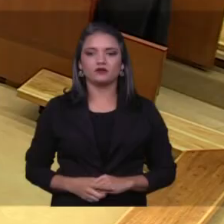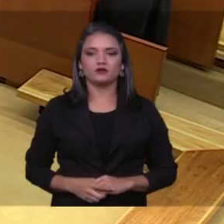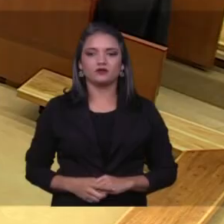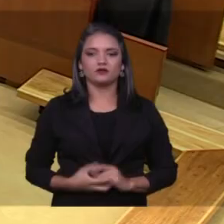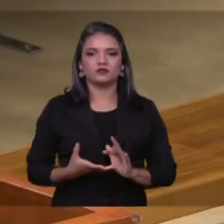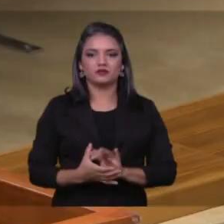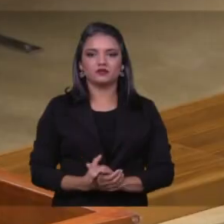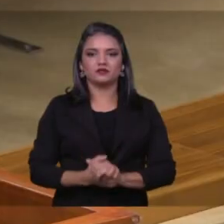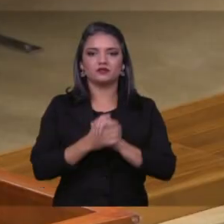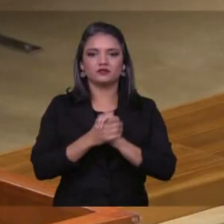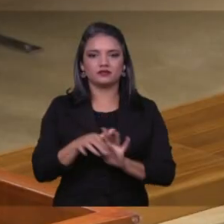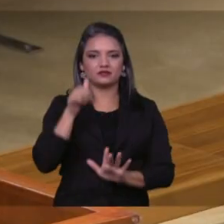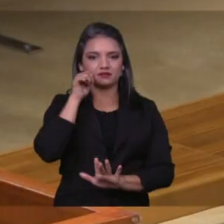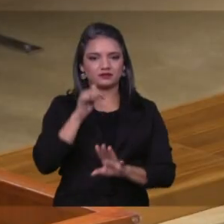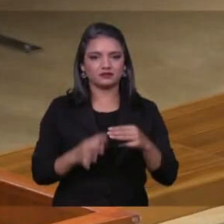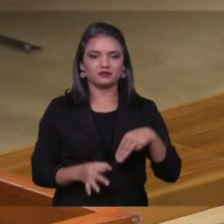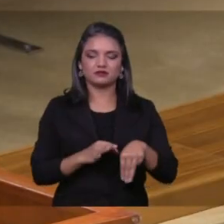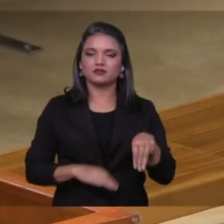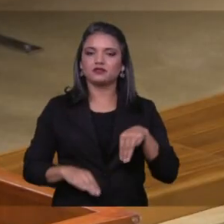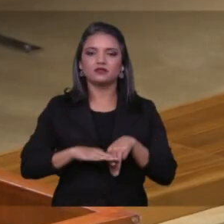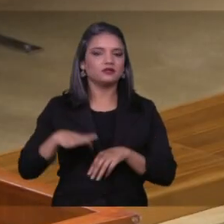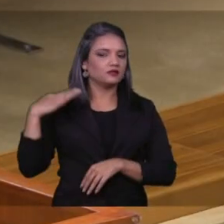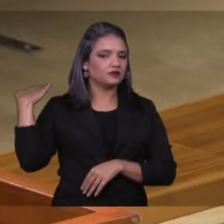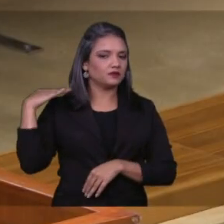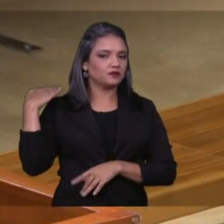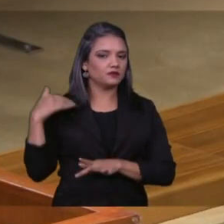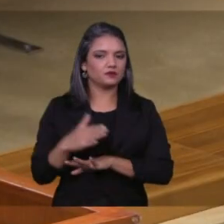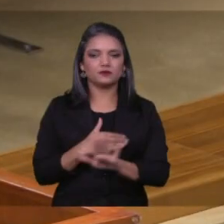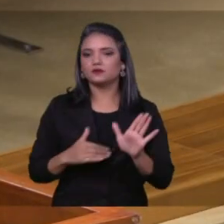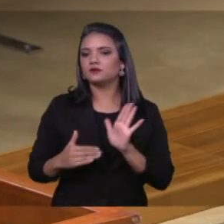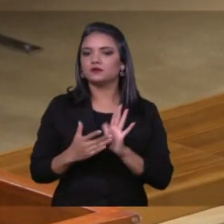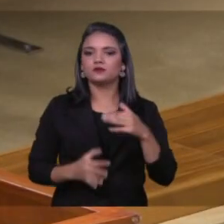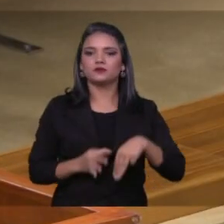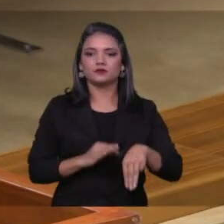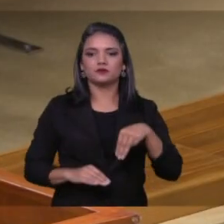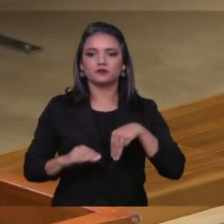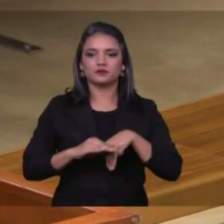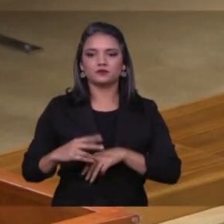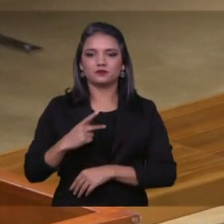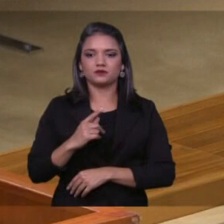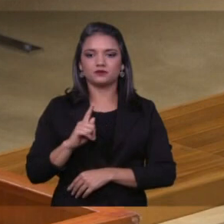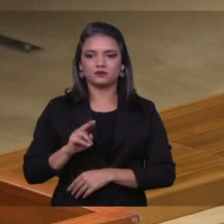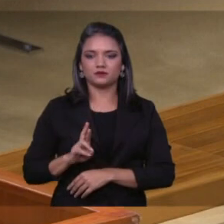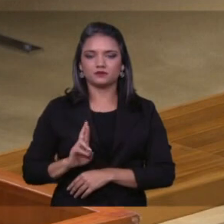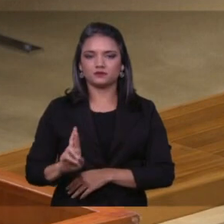Excelentíssima senhora ministra Carmen Lúcia, senhores ministros, senhora procuradora, senhores ministros. Então,